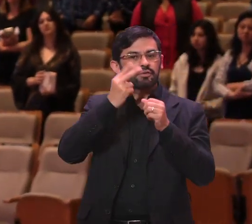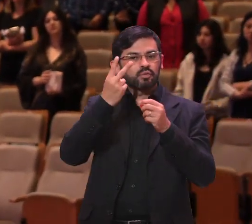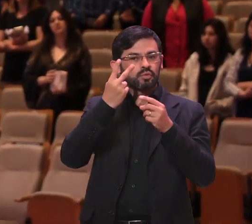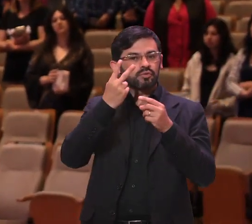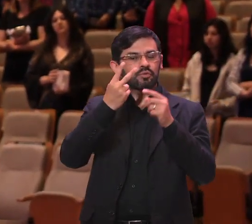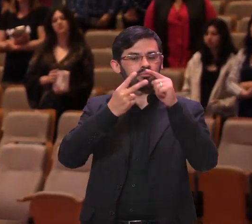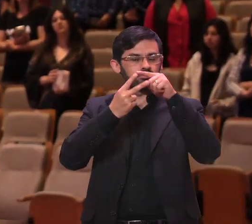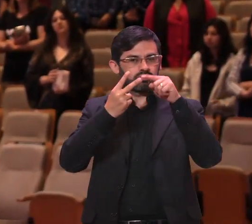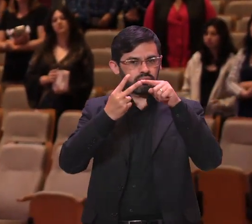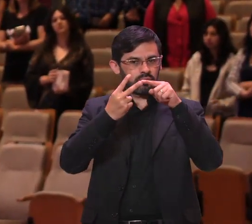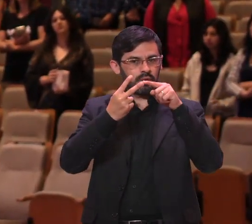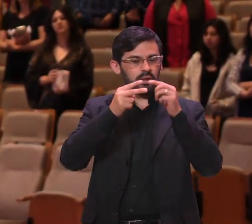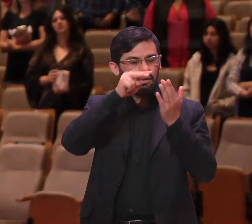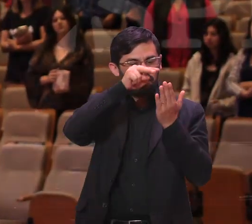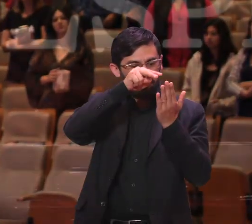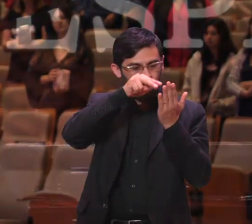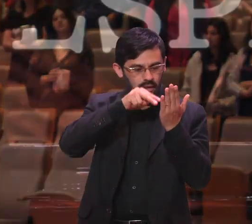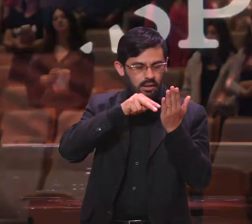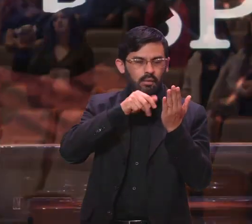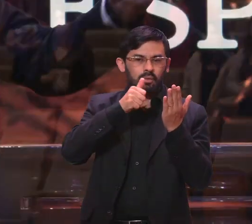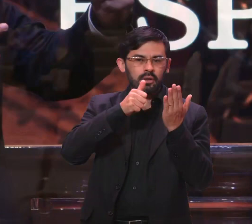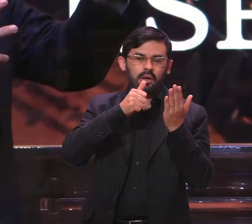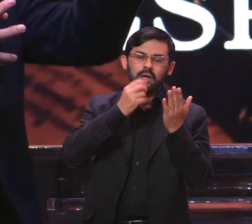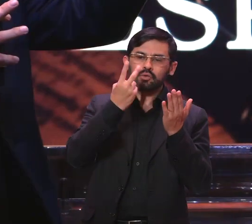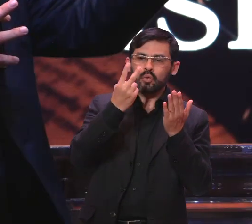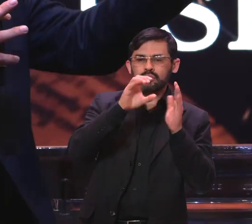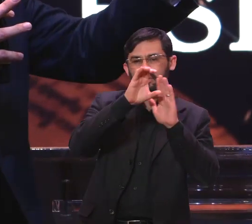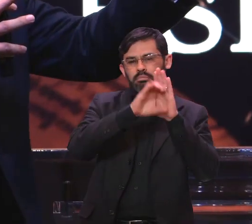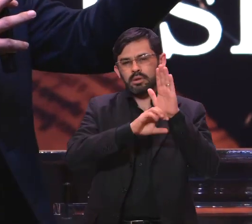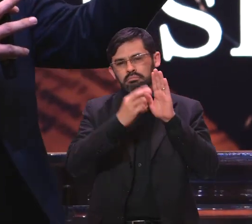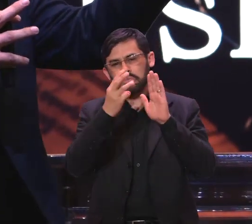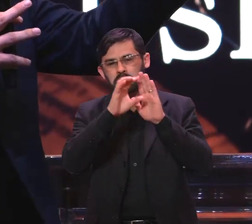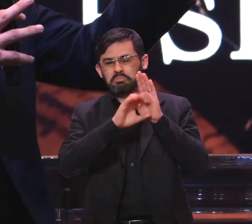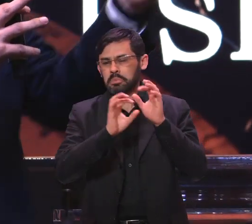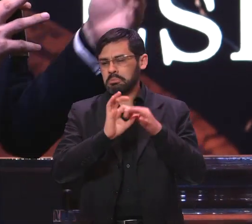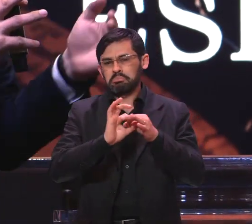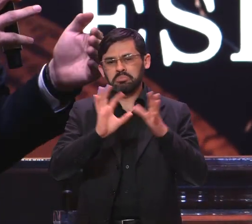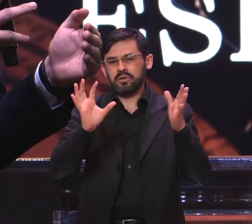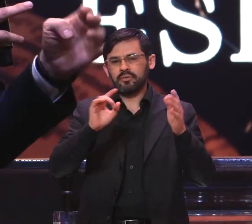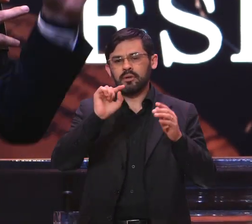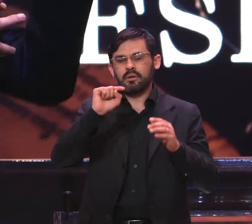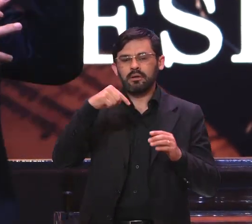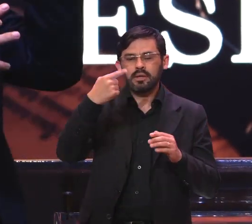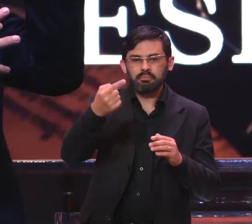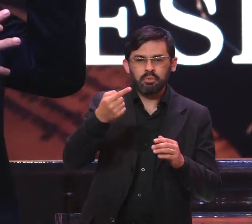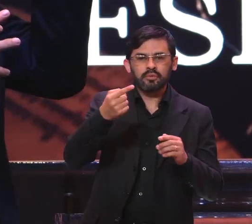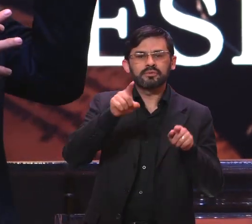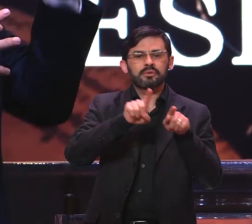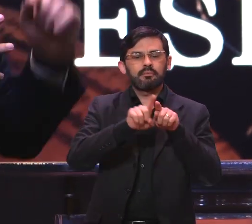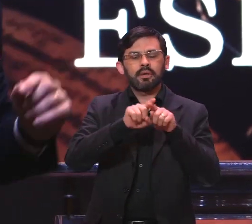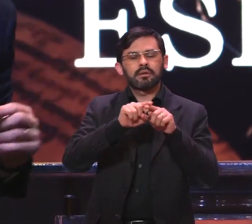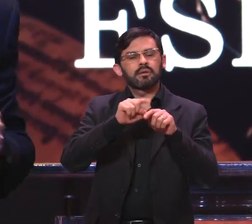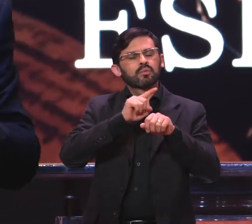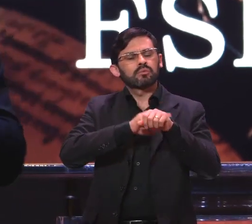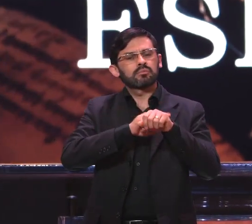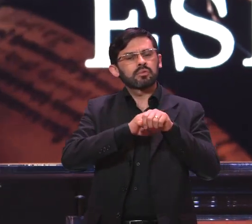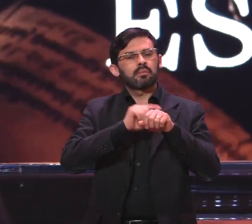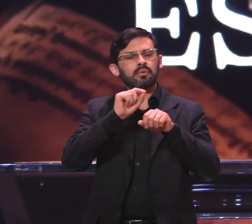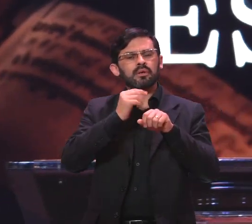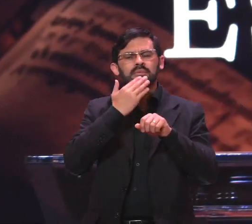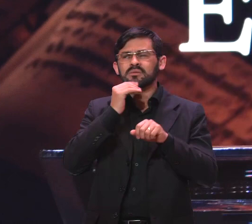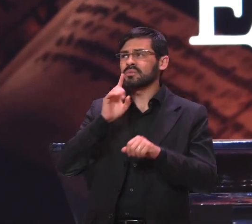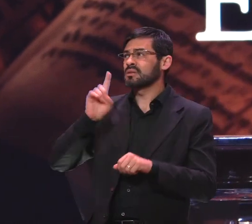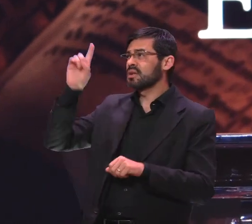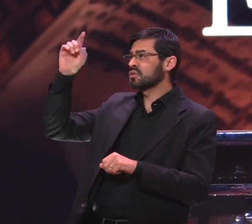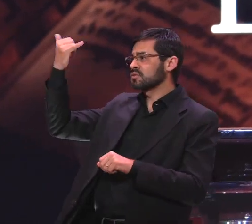leia a porção das Escrituras. Eu leio 2 capítulos, eu leio 3. E depois, gaste um tempo pedindo para